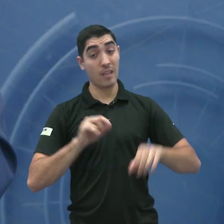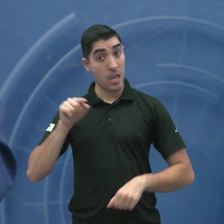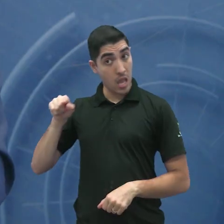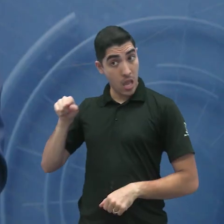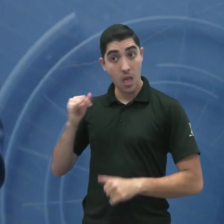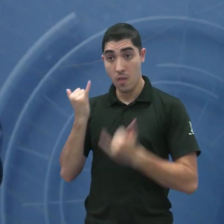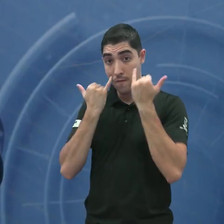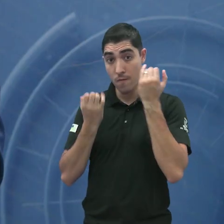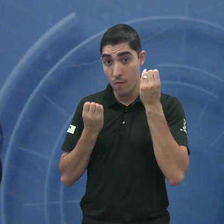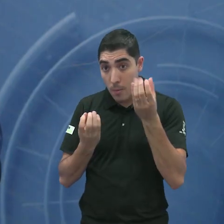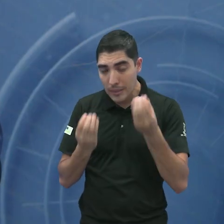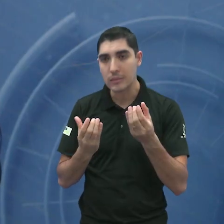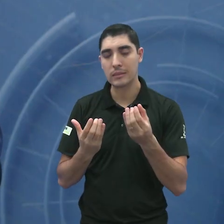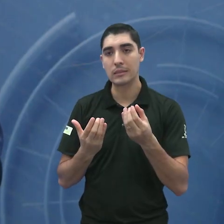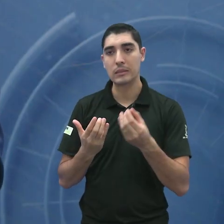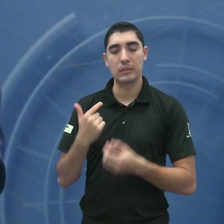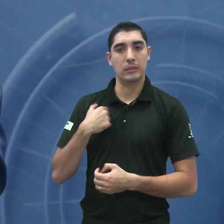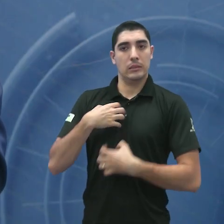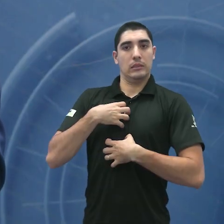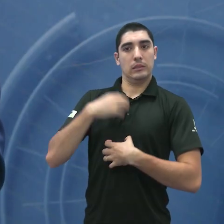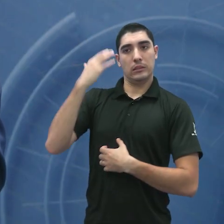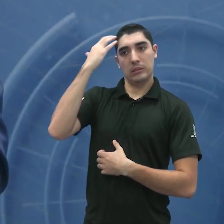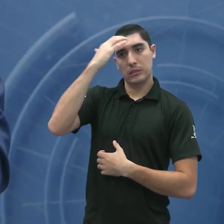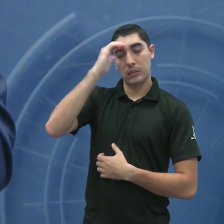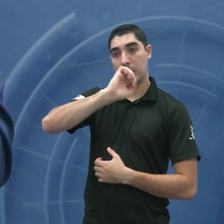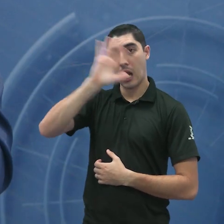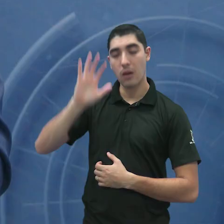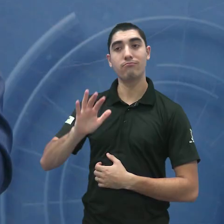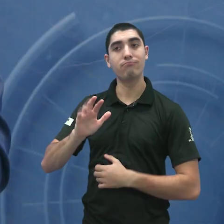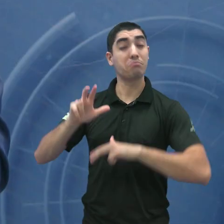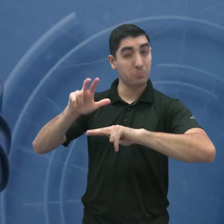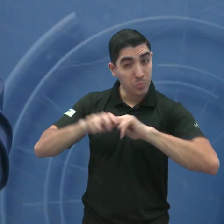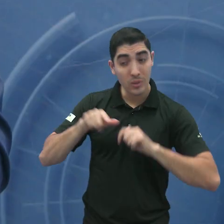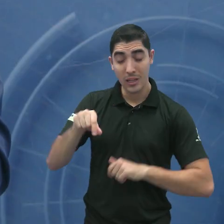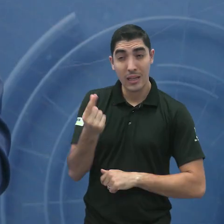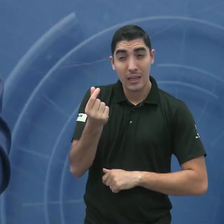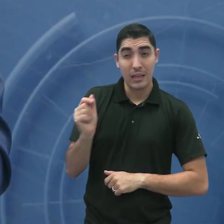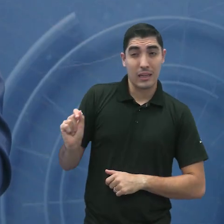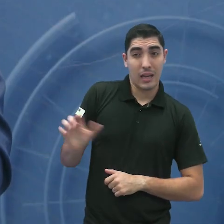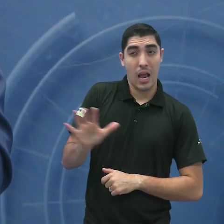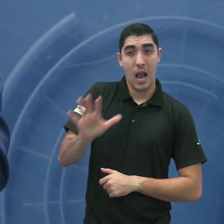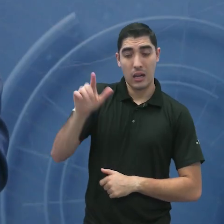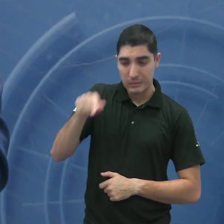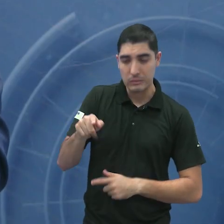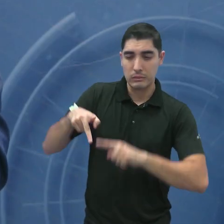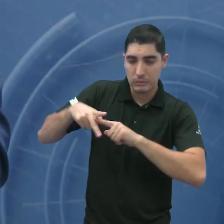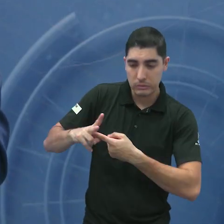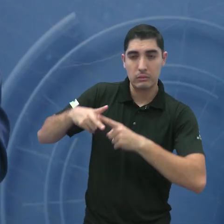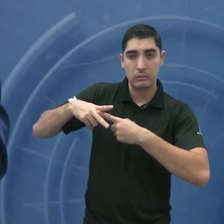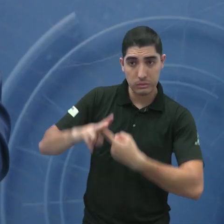dados ajudam a explicar, gente, né, como os altos custos de manutenção, os riscos